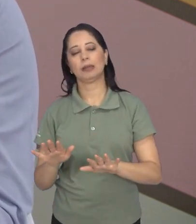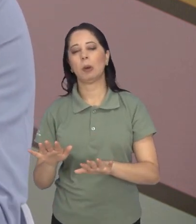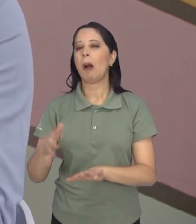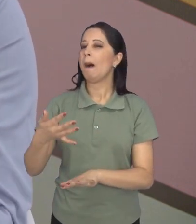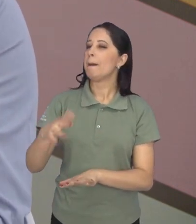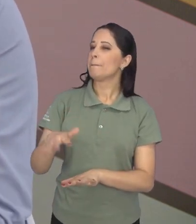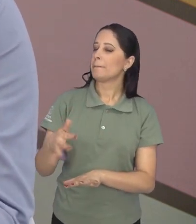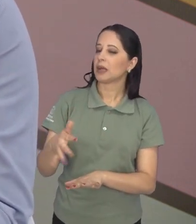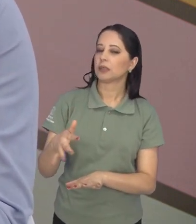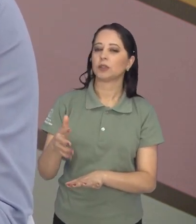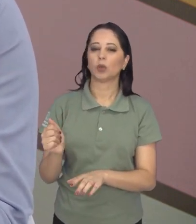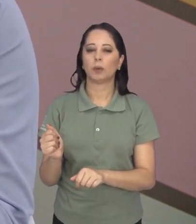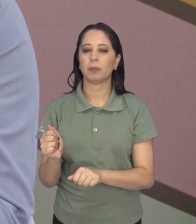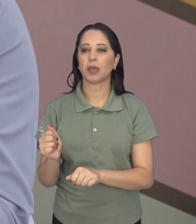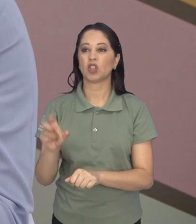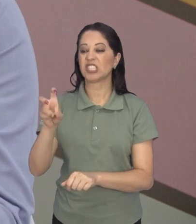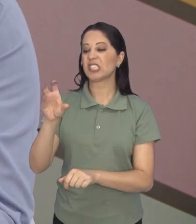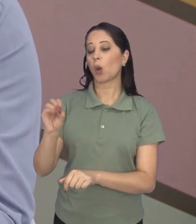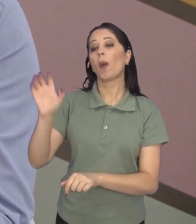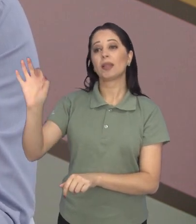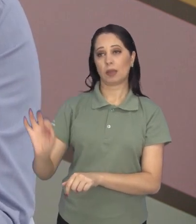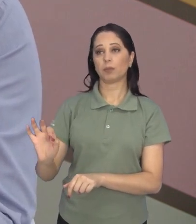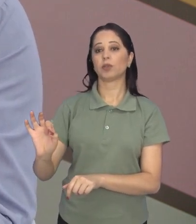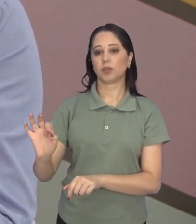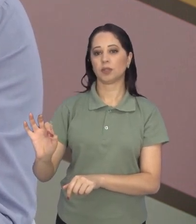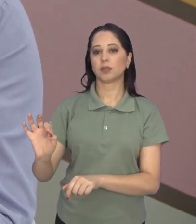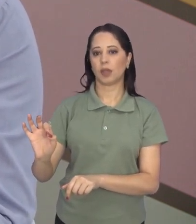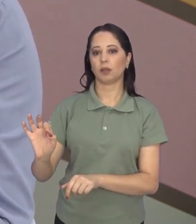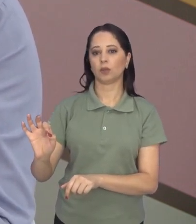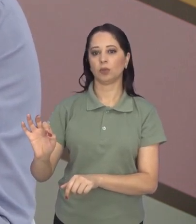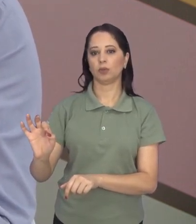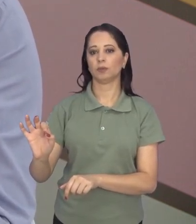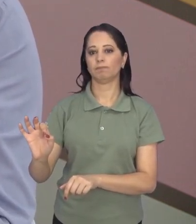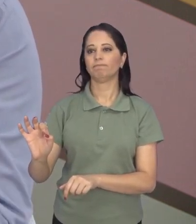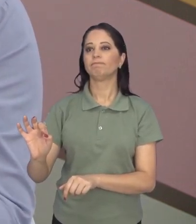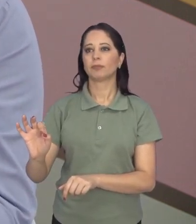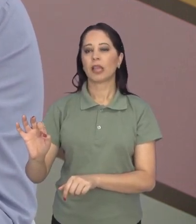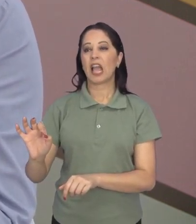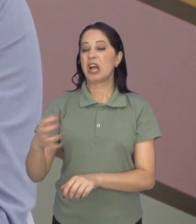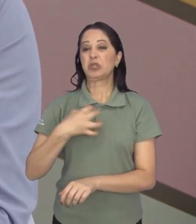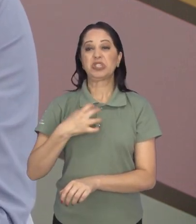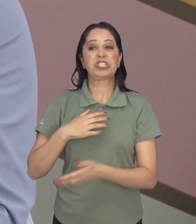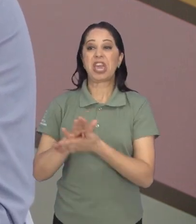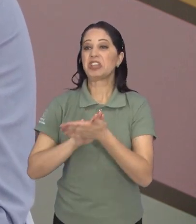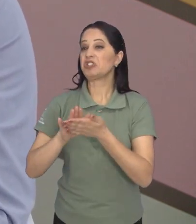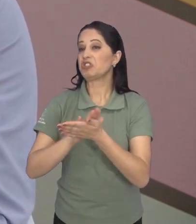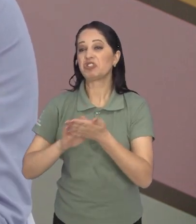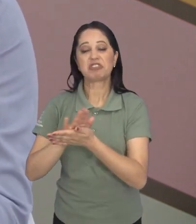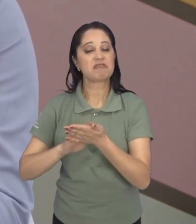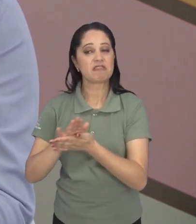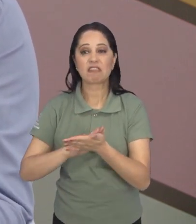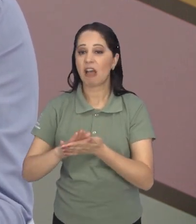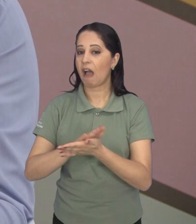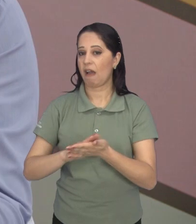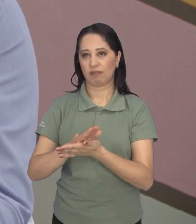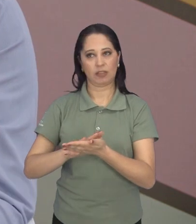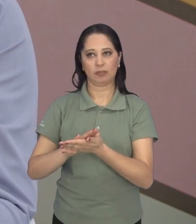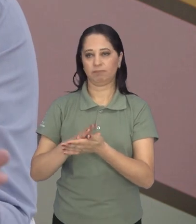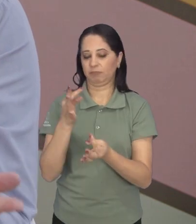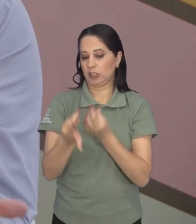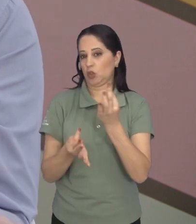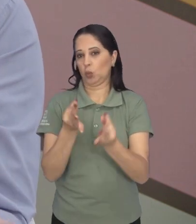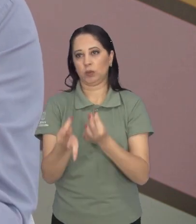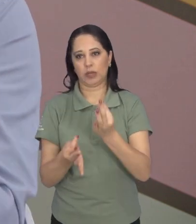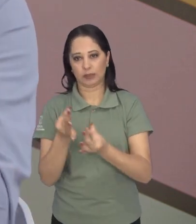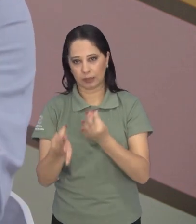geral, no que a gente tem na literatura médica, 50% dos pacientes ficam praticamente assintomáticos ou muito